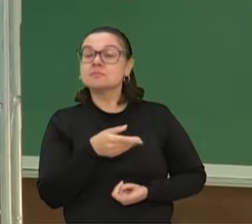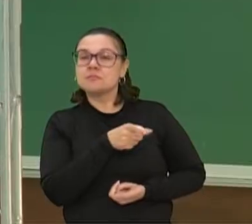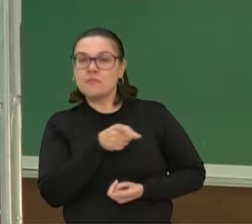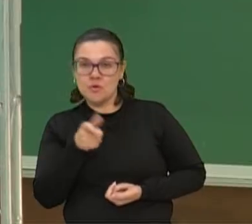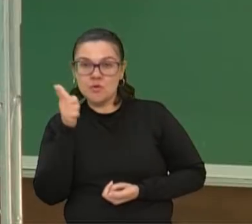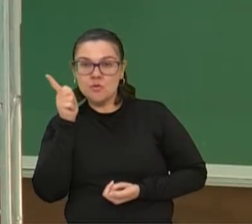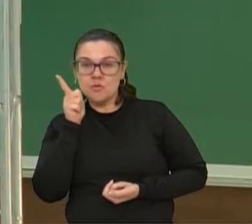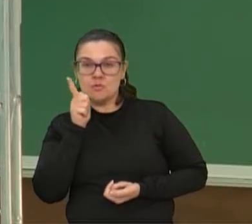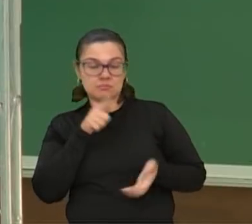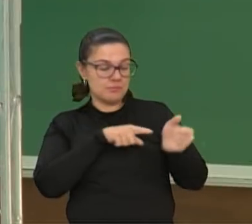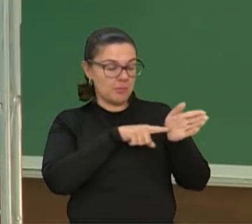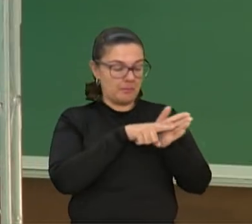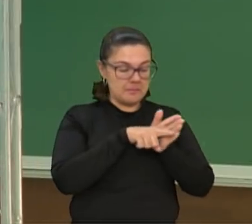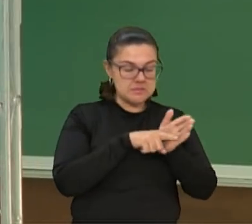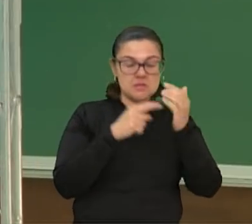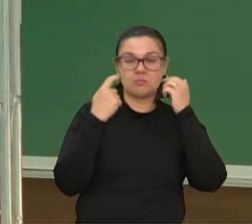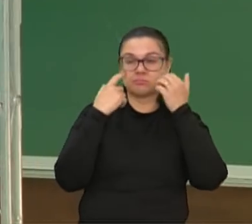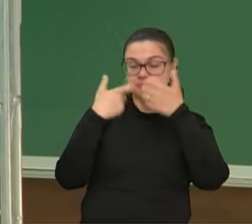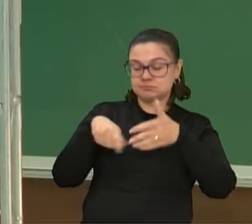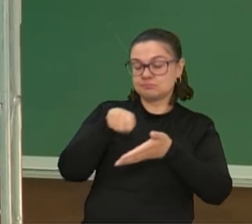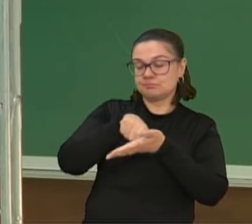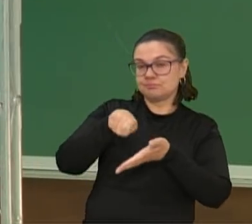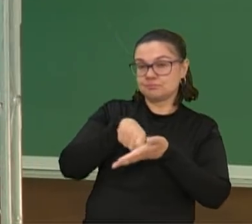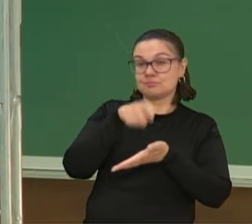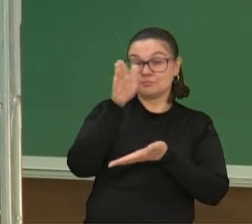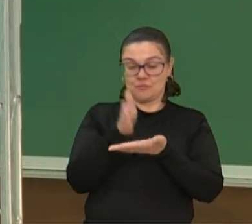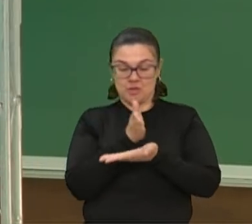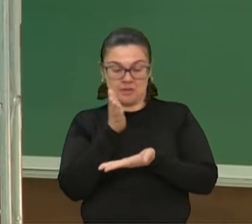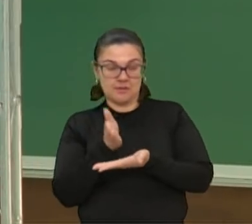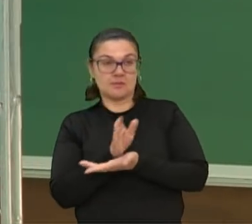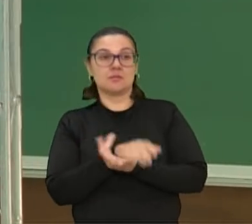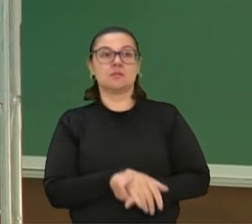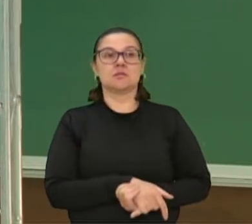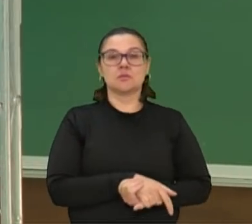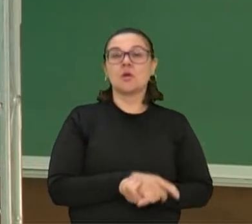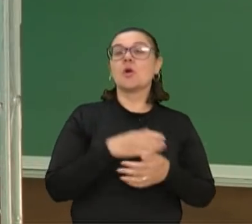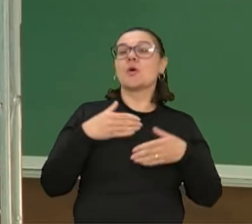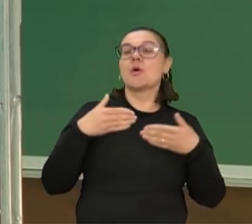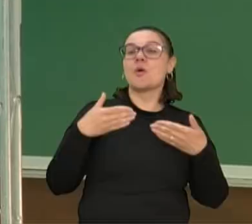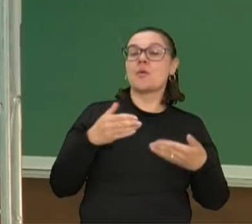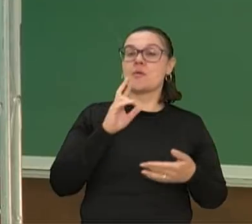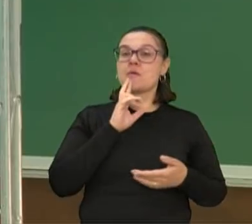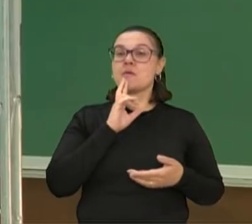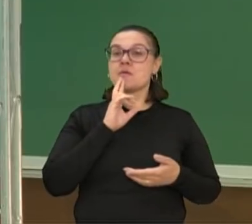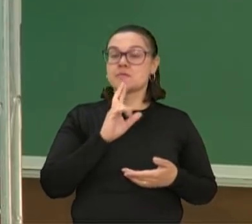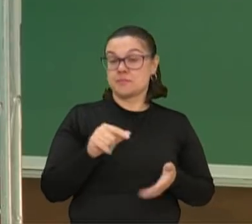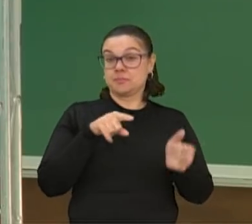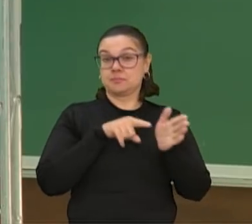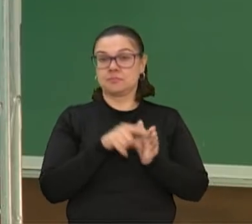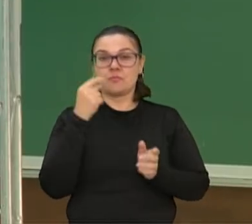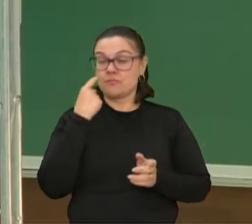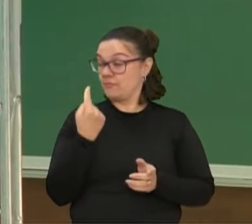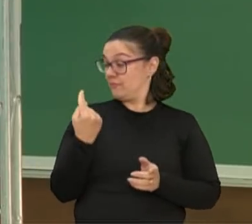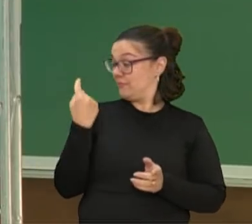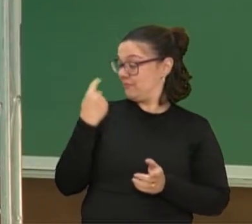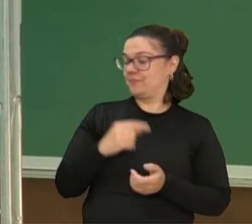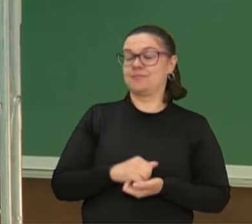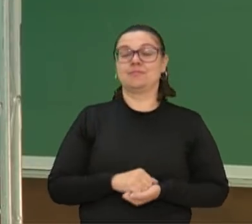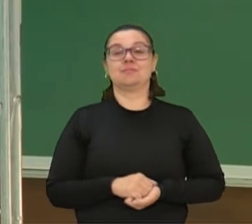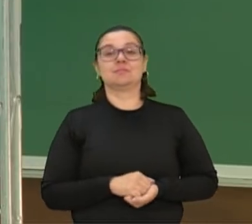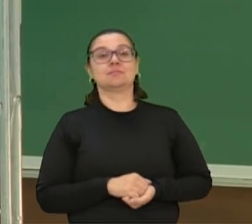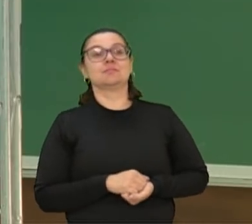então conseguiu pesquisar, fazer uma anotação aí no teu caderno de qual a resposta dessa pergunta? Vejamos